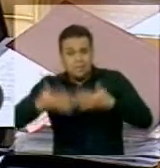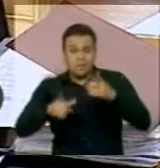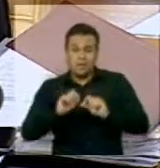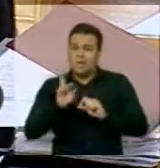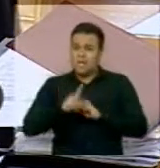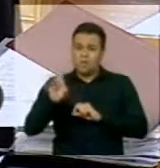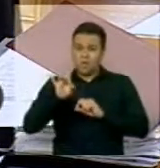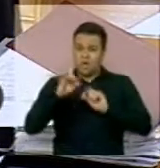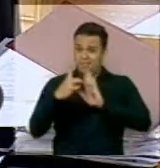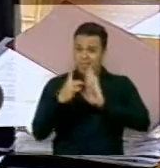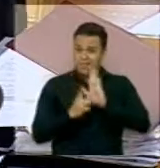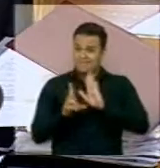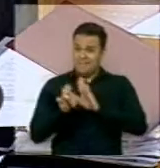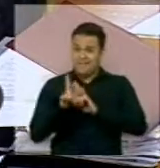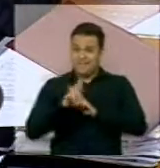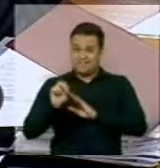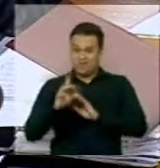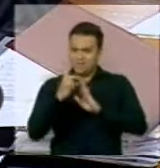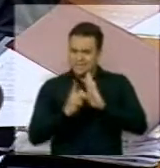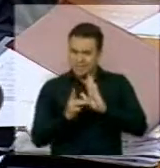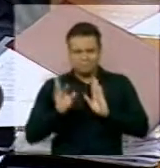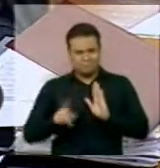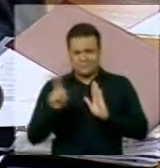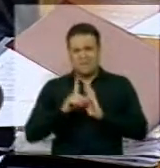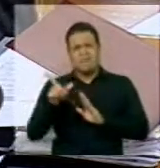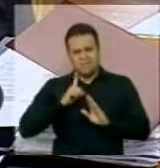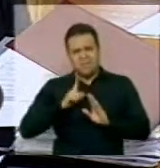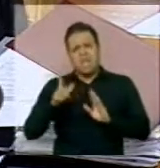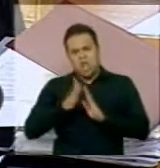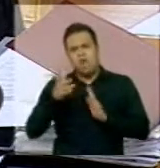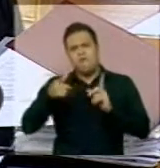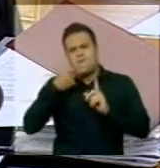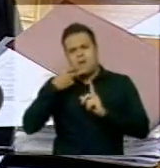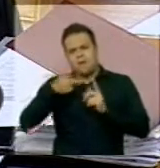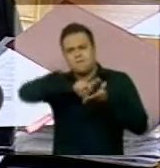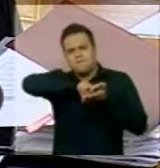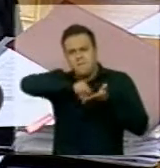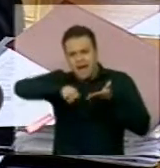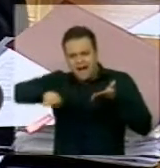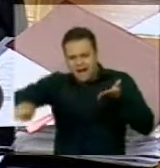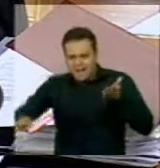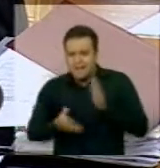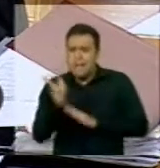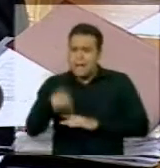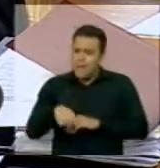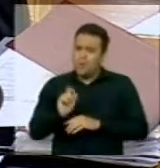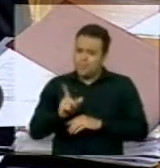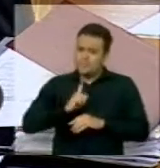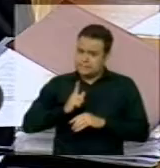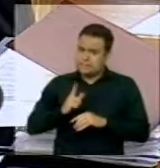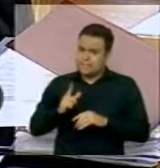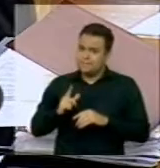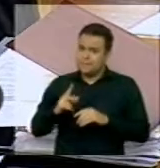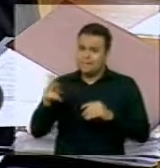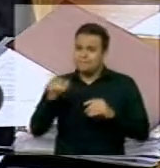declaração. Tanto que coloquei que várias, e até citei um exemplo, que é um exemplo empírico, mas que ocorre